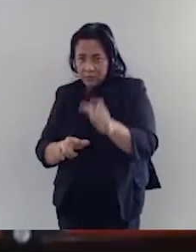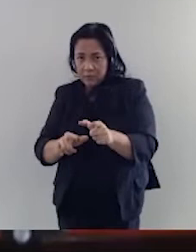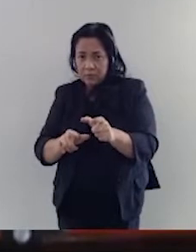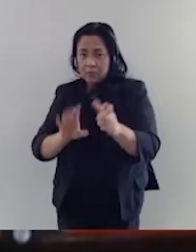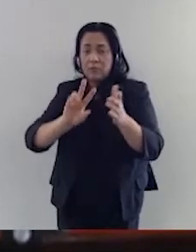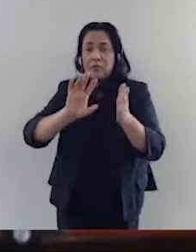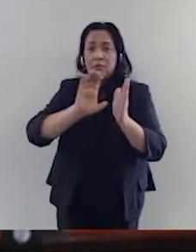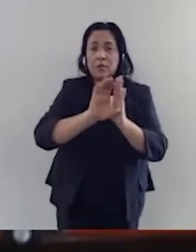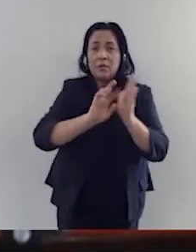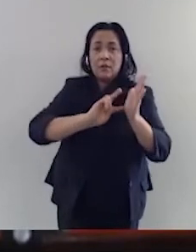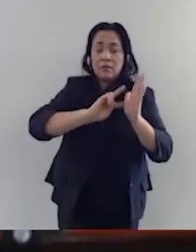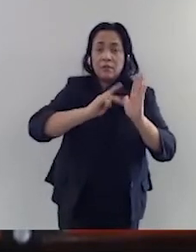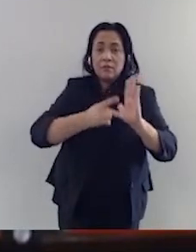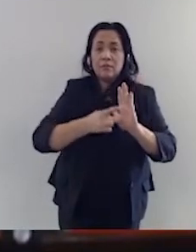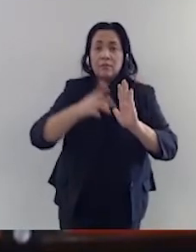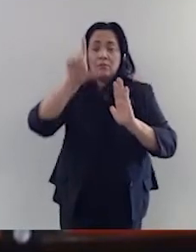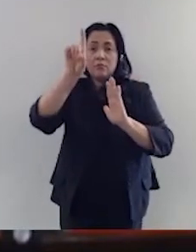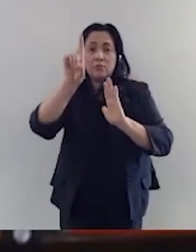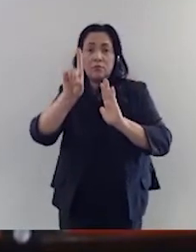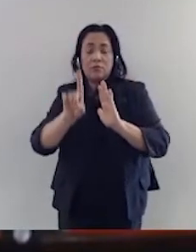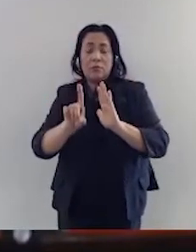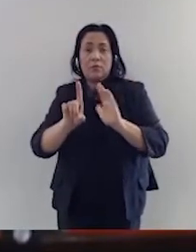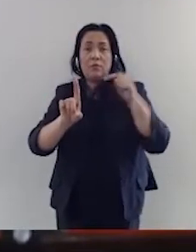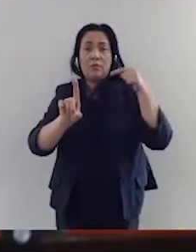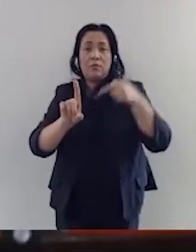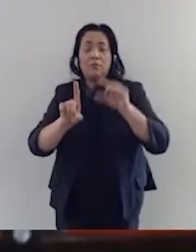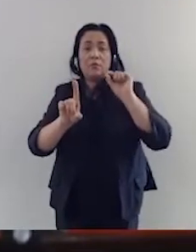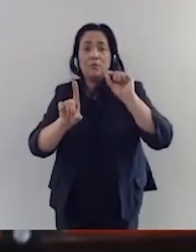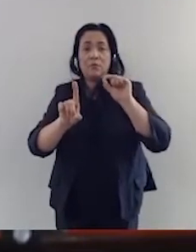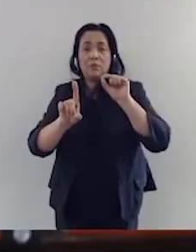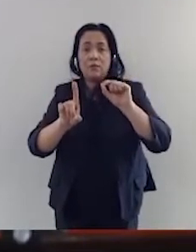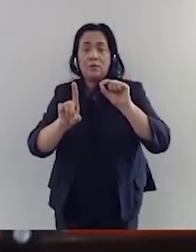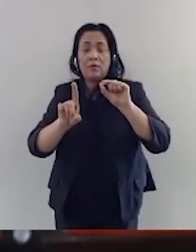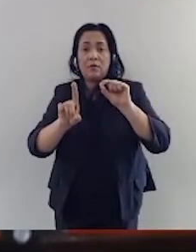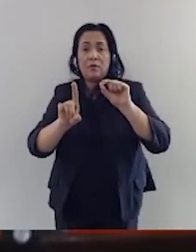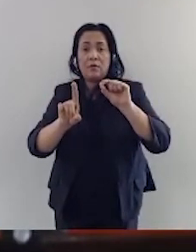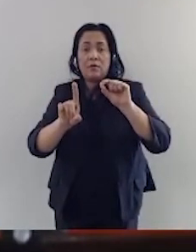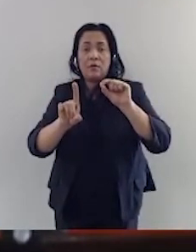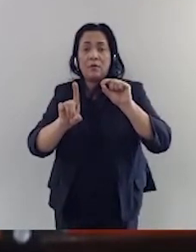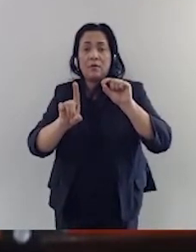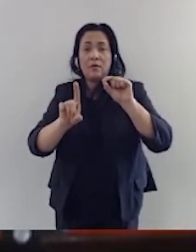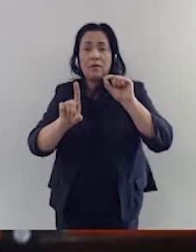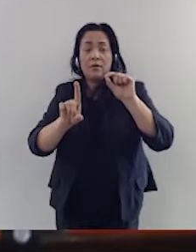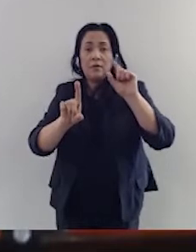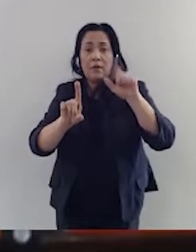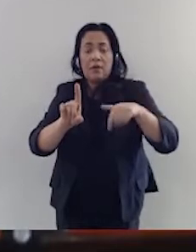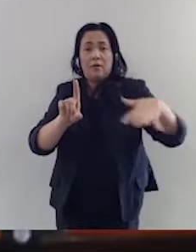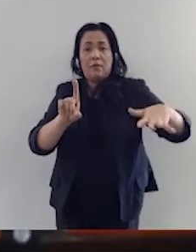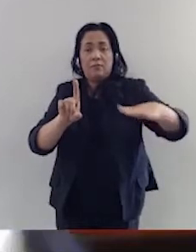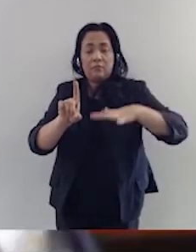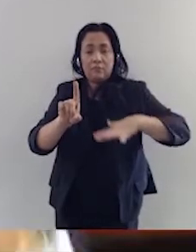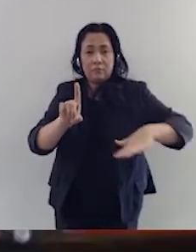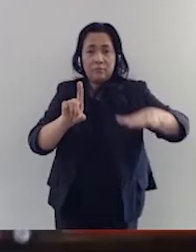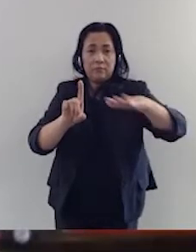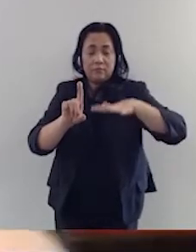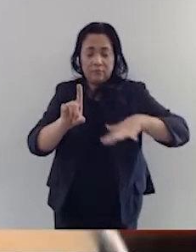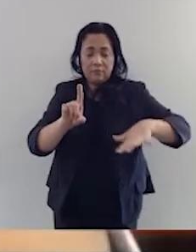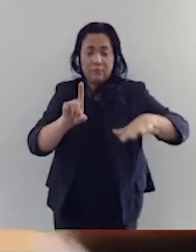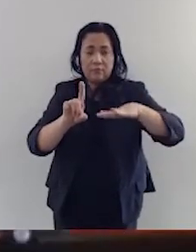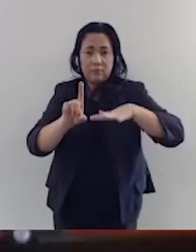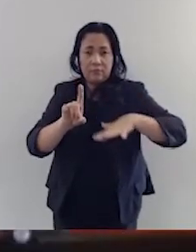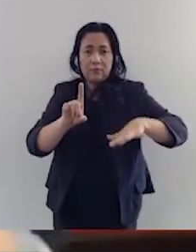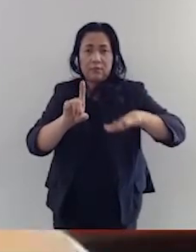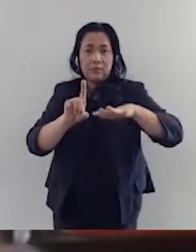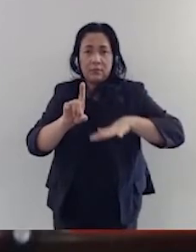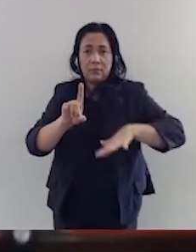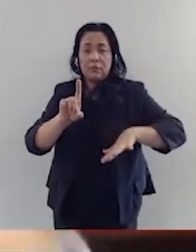e garantias individuais e coletivos, a Constituição o faz num plano que antecede e